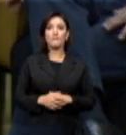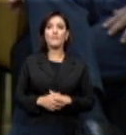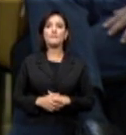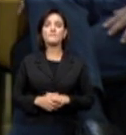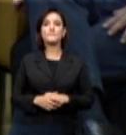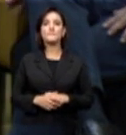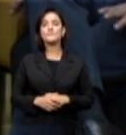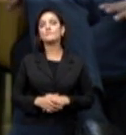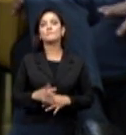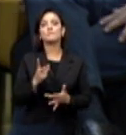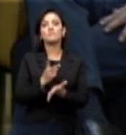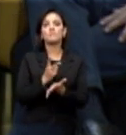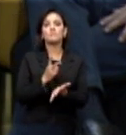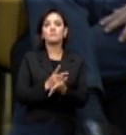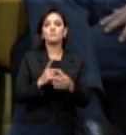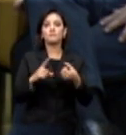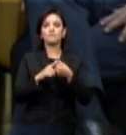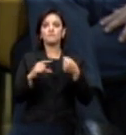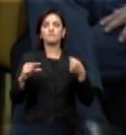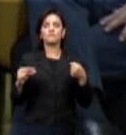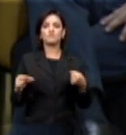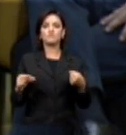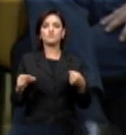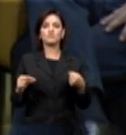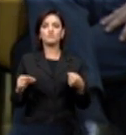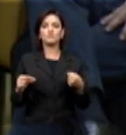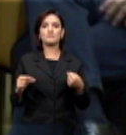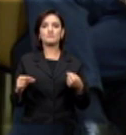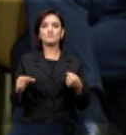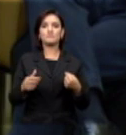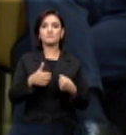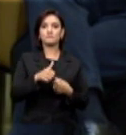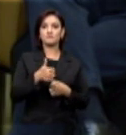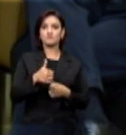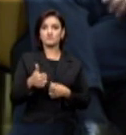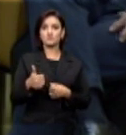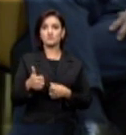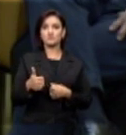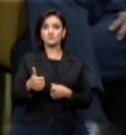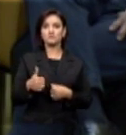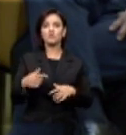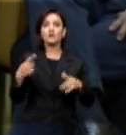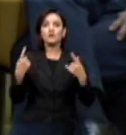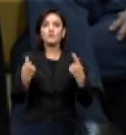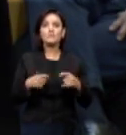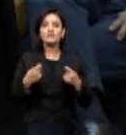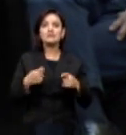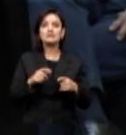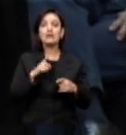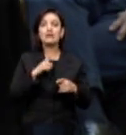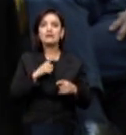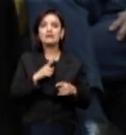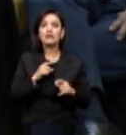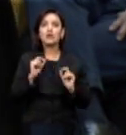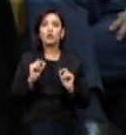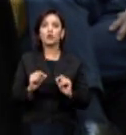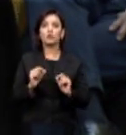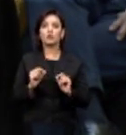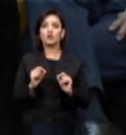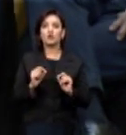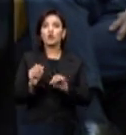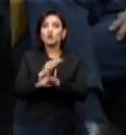o mesmo artigo e o artigo 11, deve se submeter à consulta pública de todos